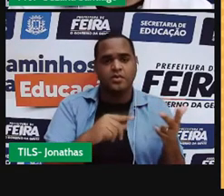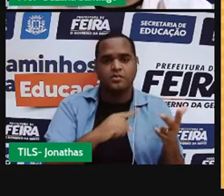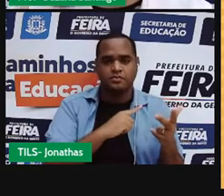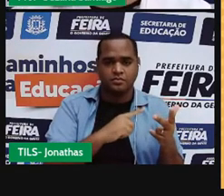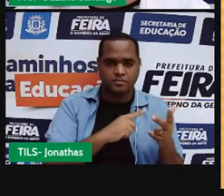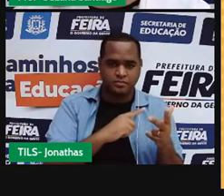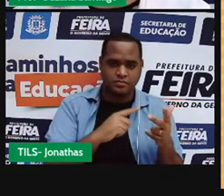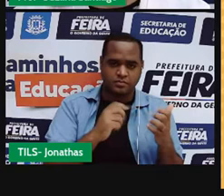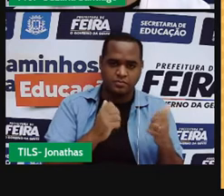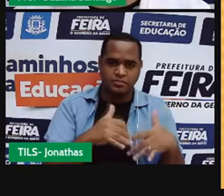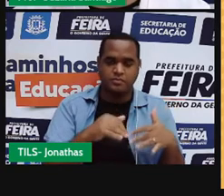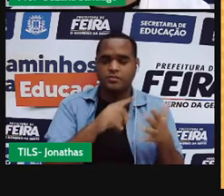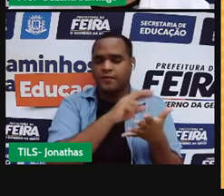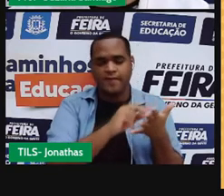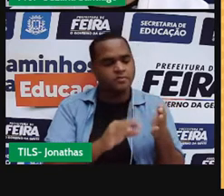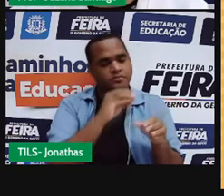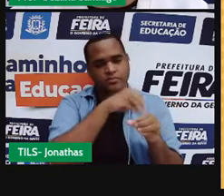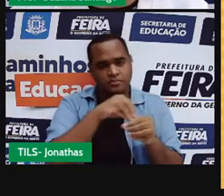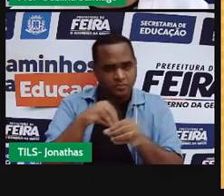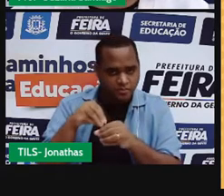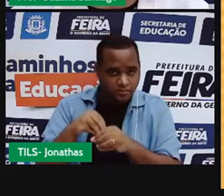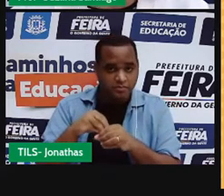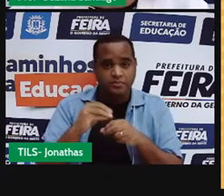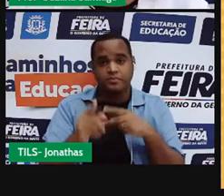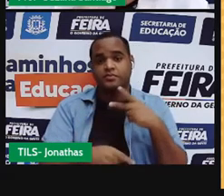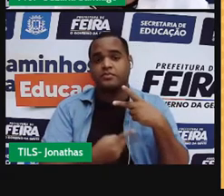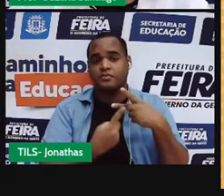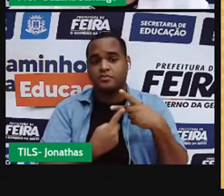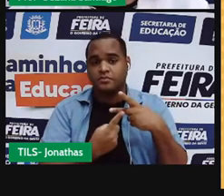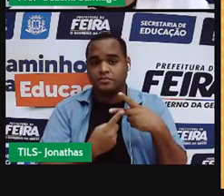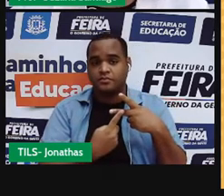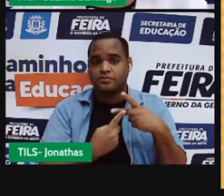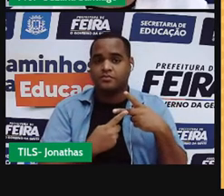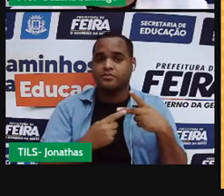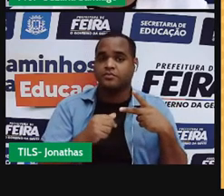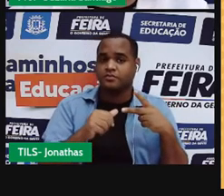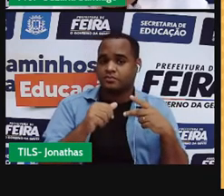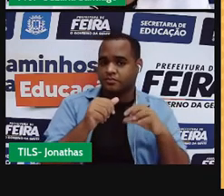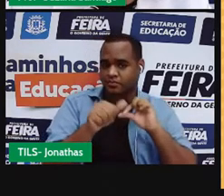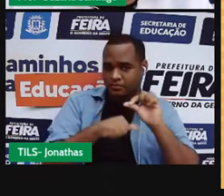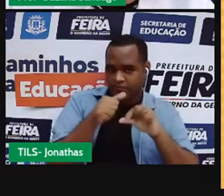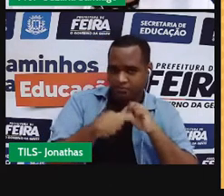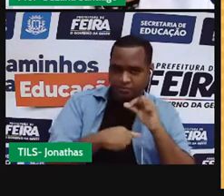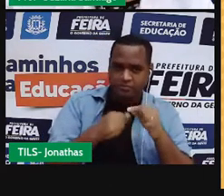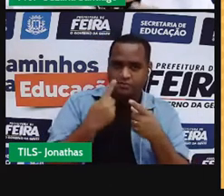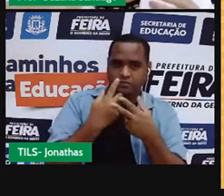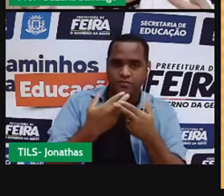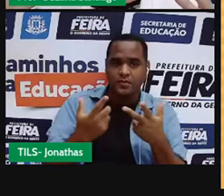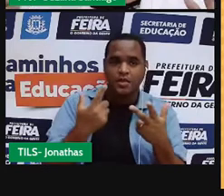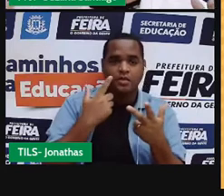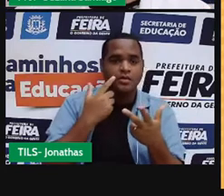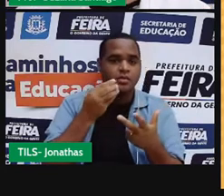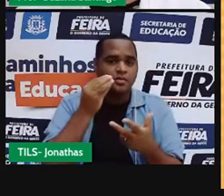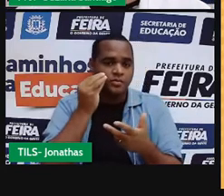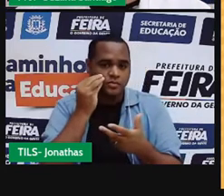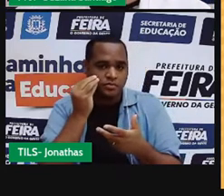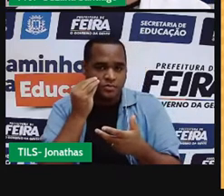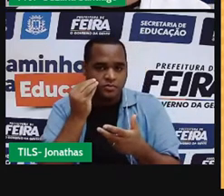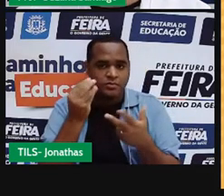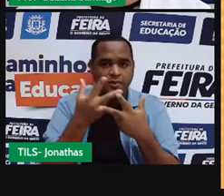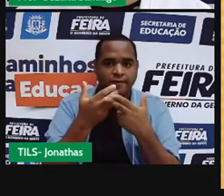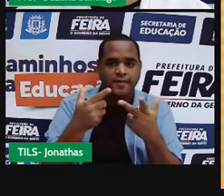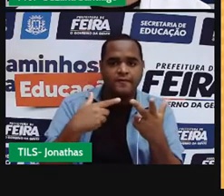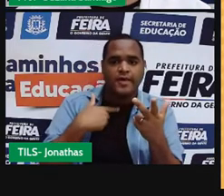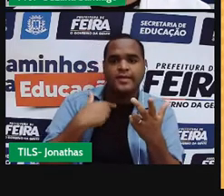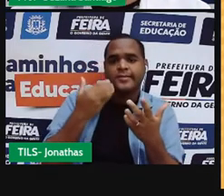faz e quais são suas características. A partir daí, eles vão também analisar quais são os métodos possíveis